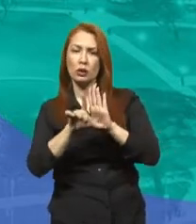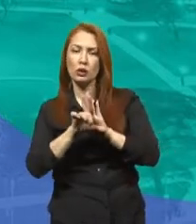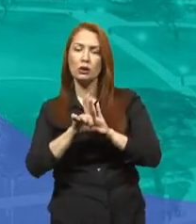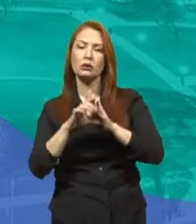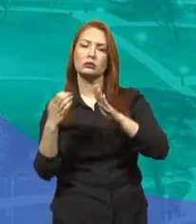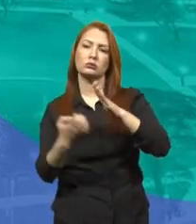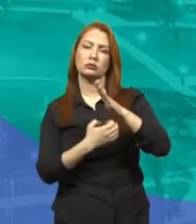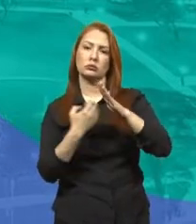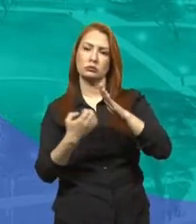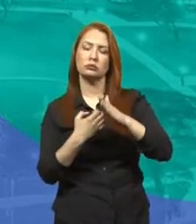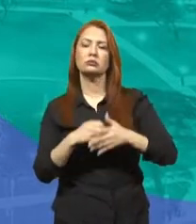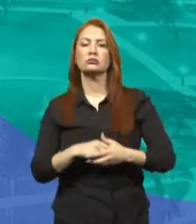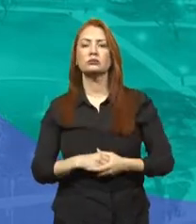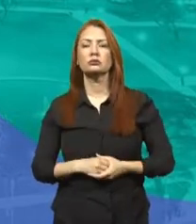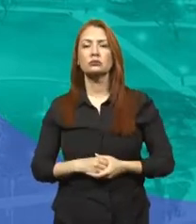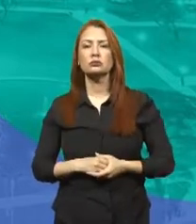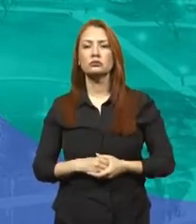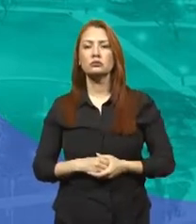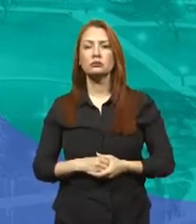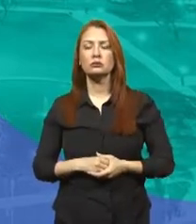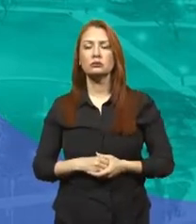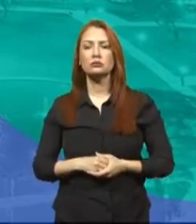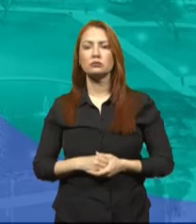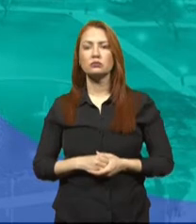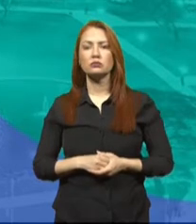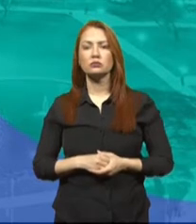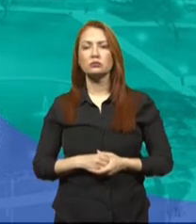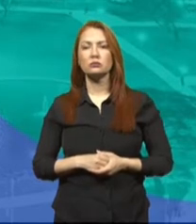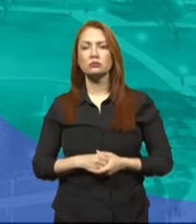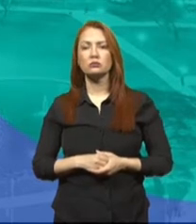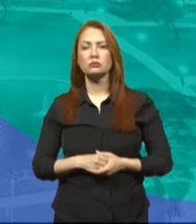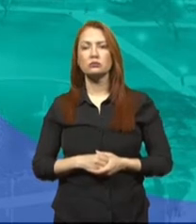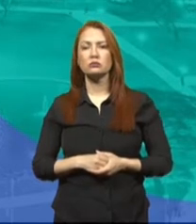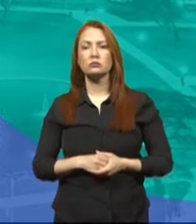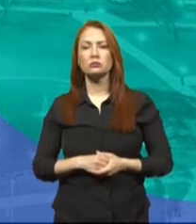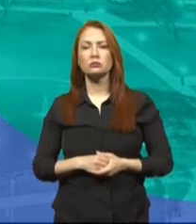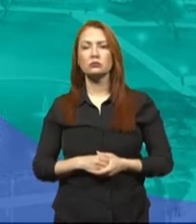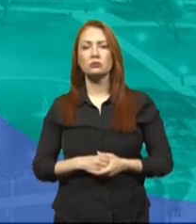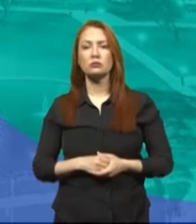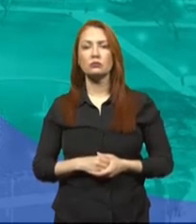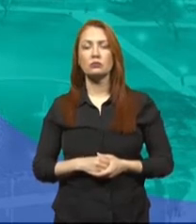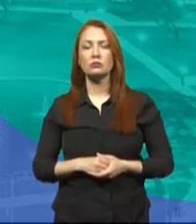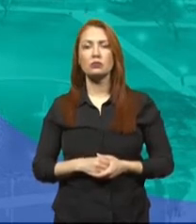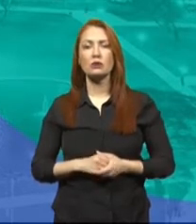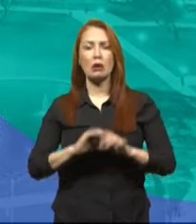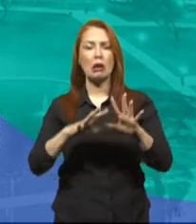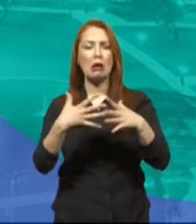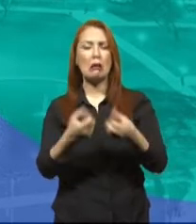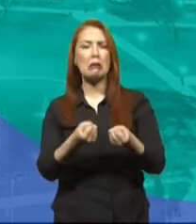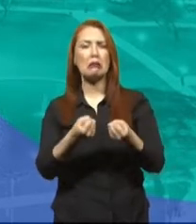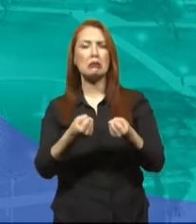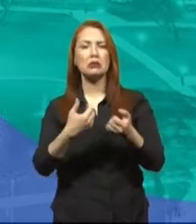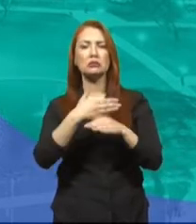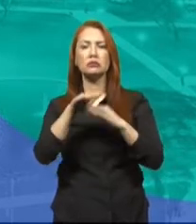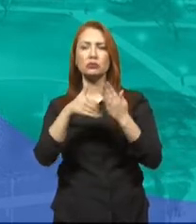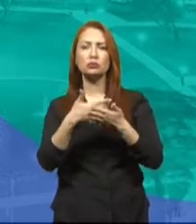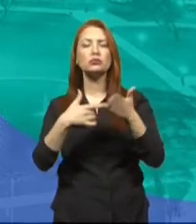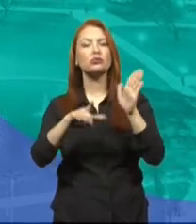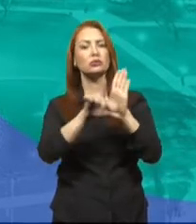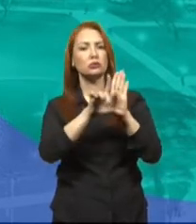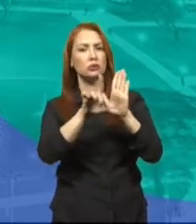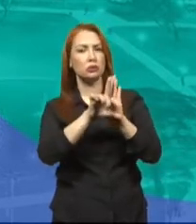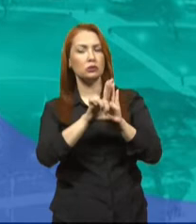os... como é que eu vou dizer assim? Obedecendo toda a legislação brasileira,